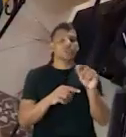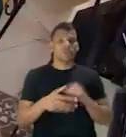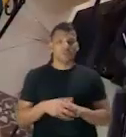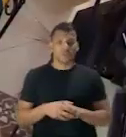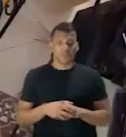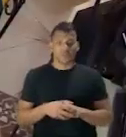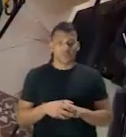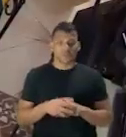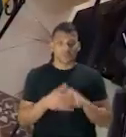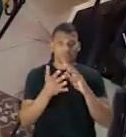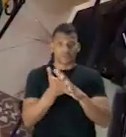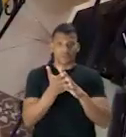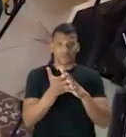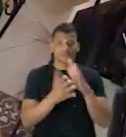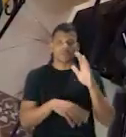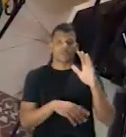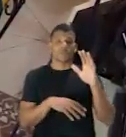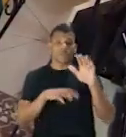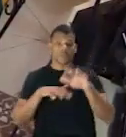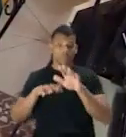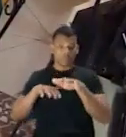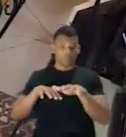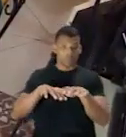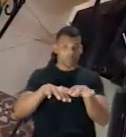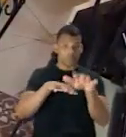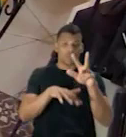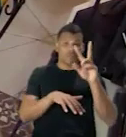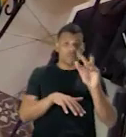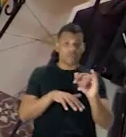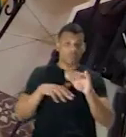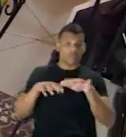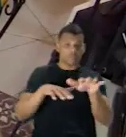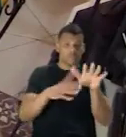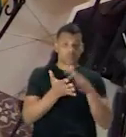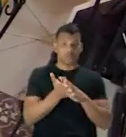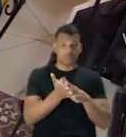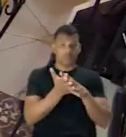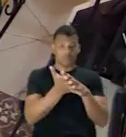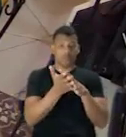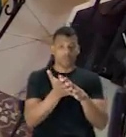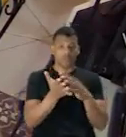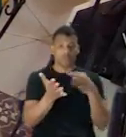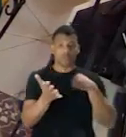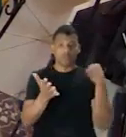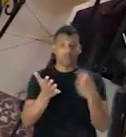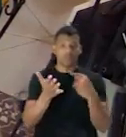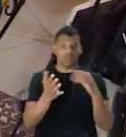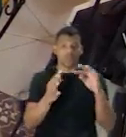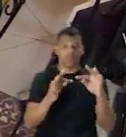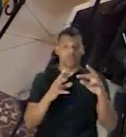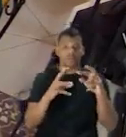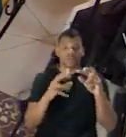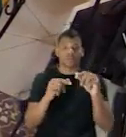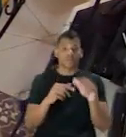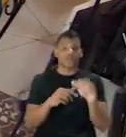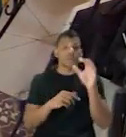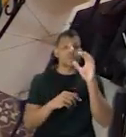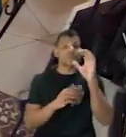Vai, Dudu! O bloco sai, queira ou não queira, e a gente toma